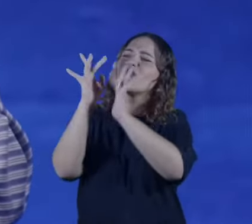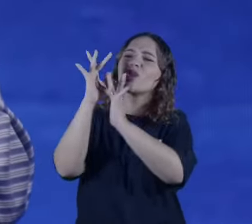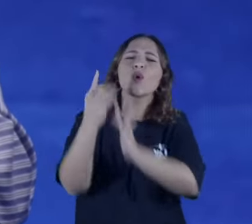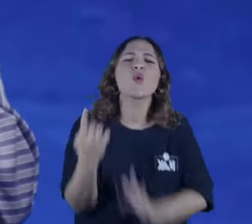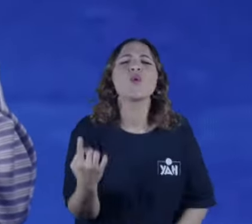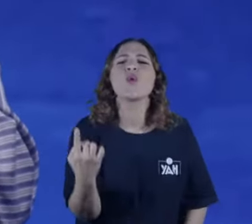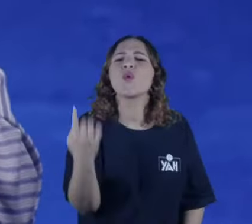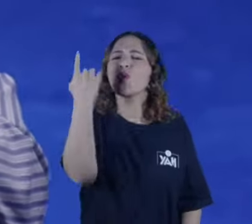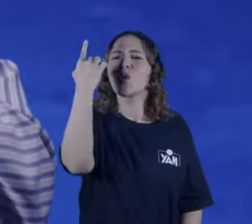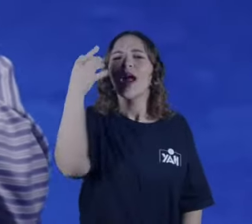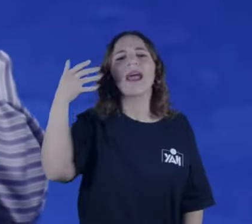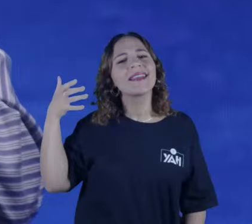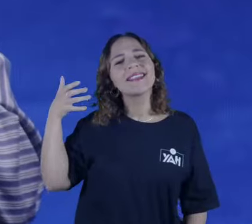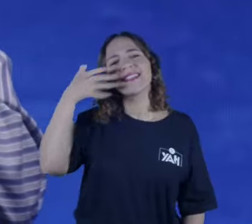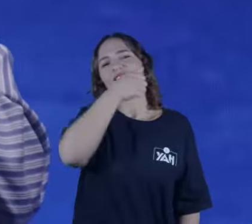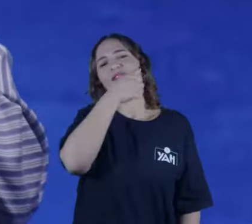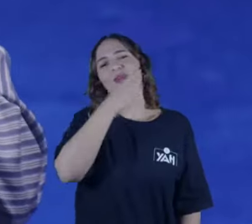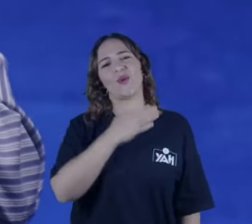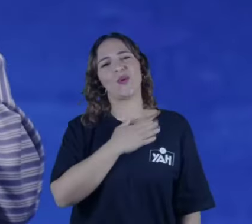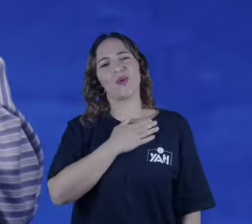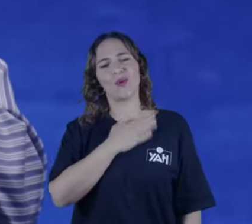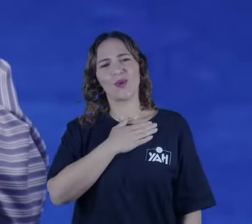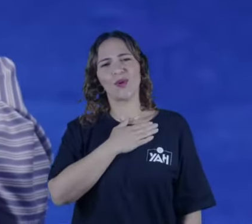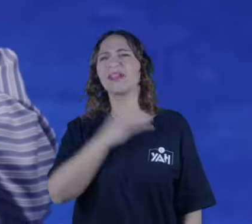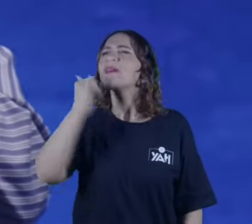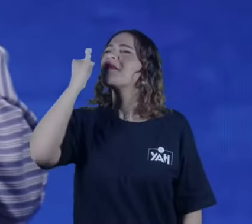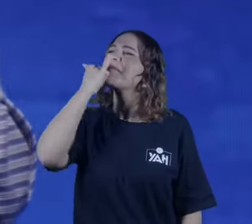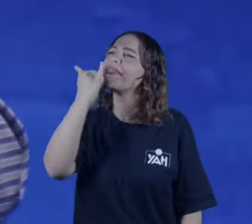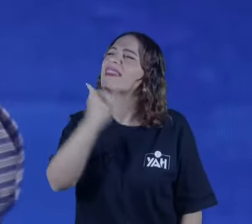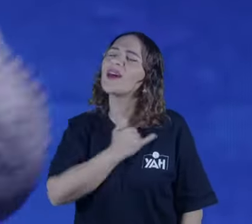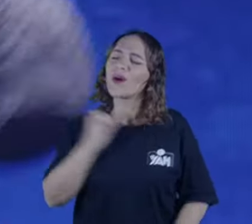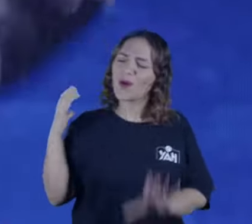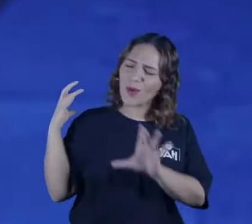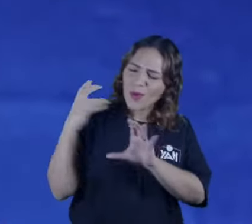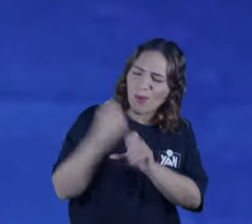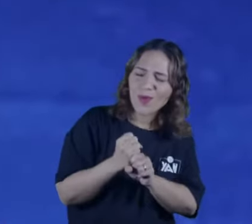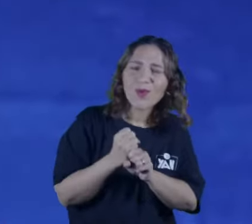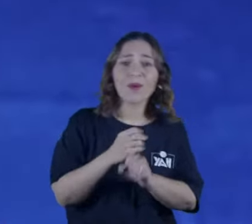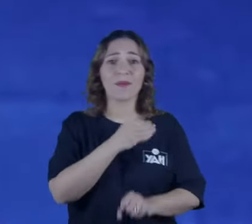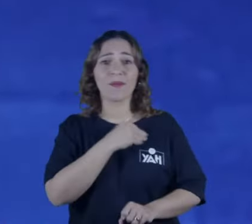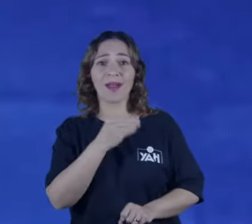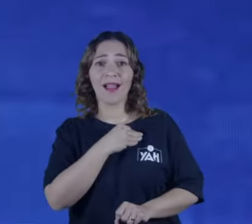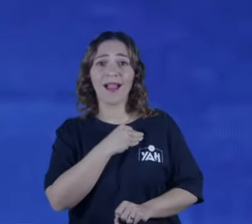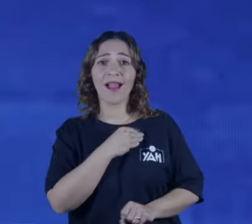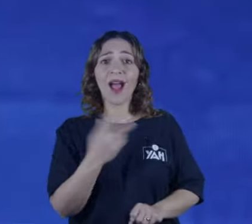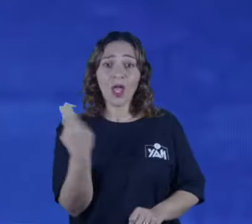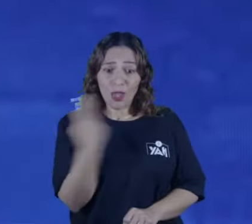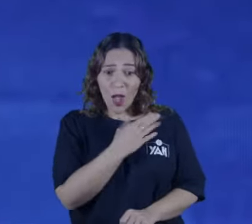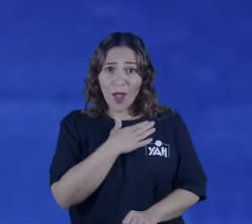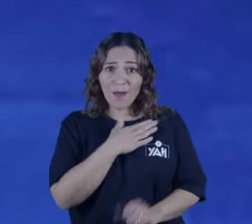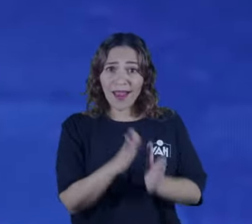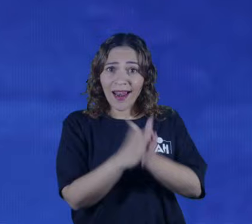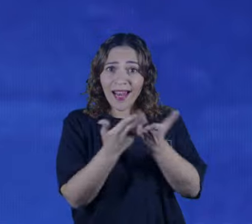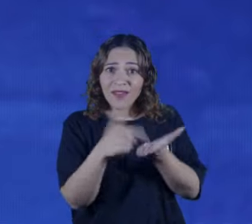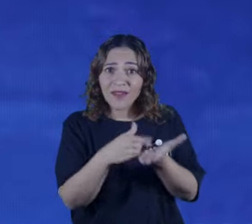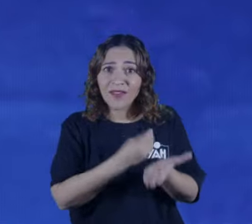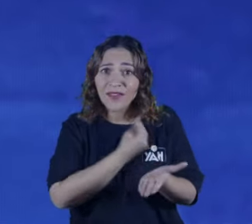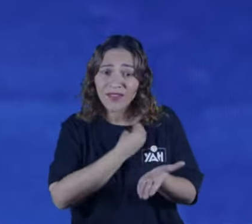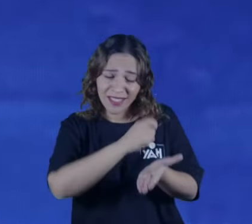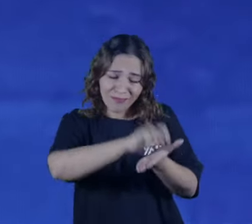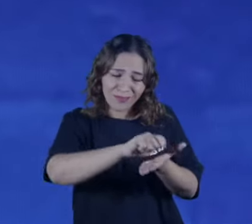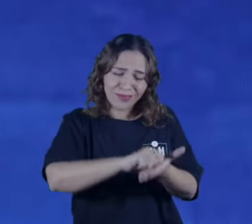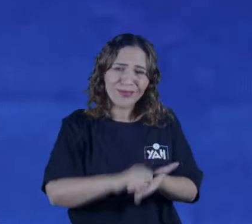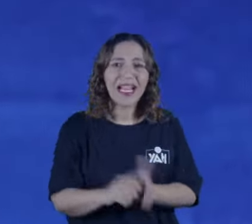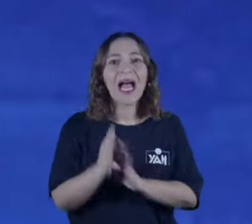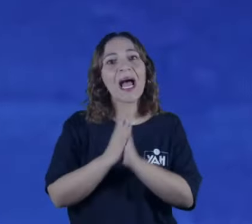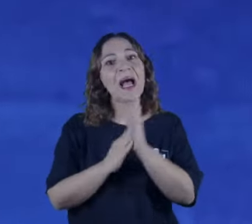e suficiente Salvador. Perdoa os meus pecados. Escreve o meu nome no livro da vida. Amém.